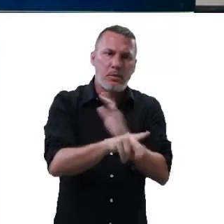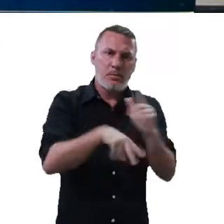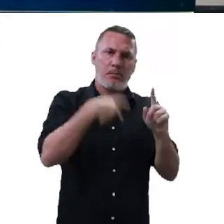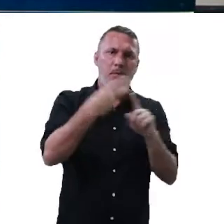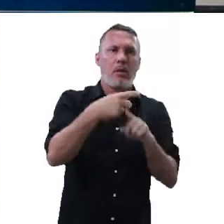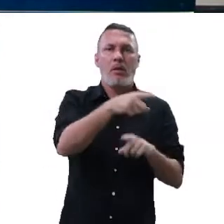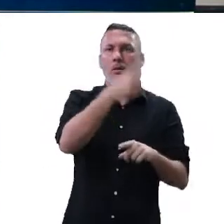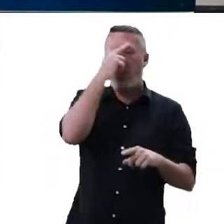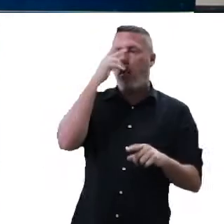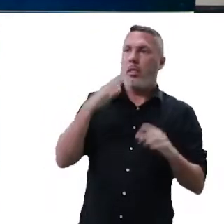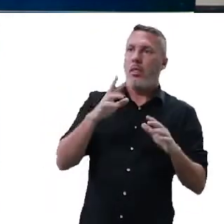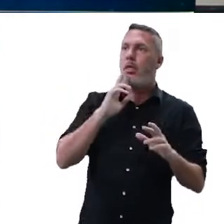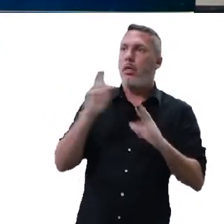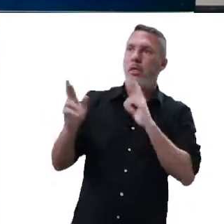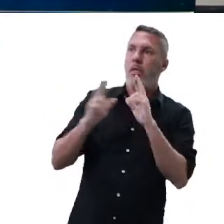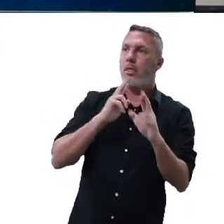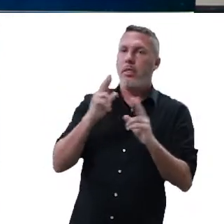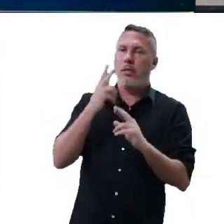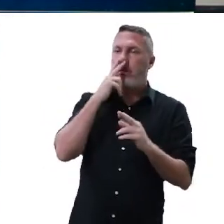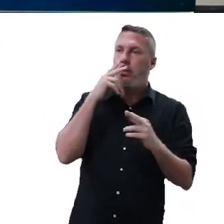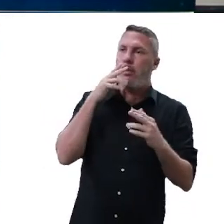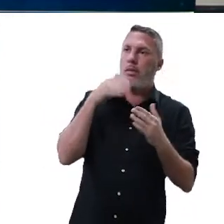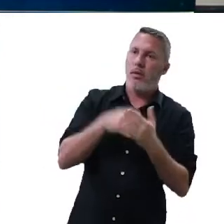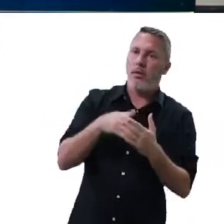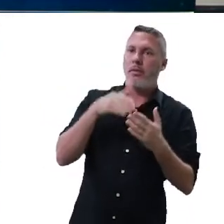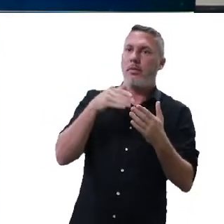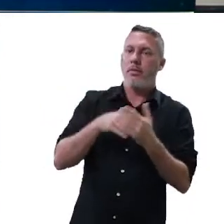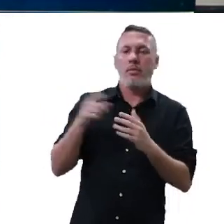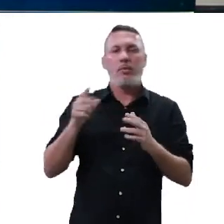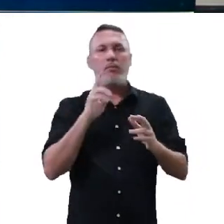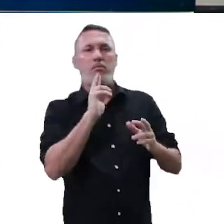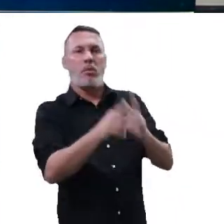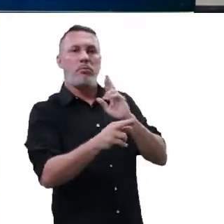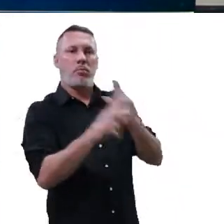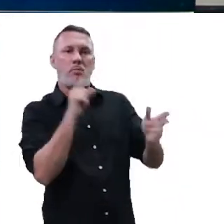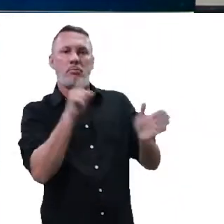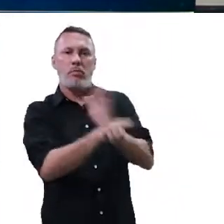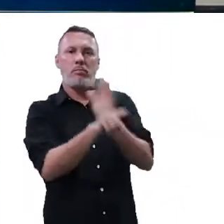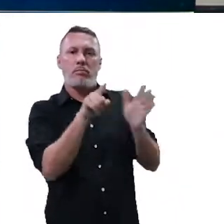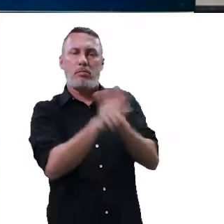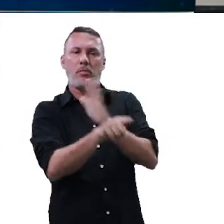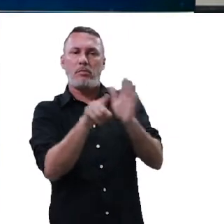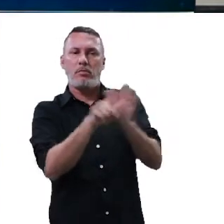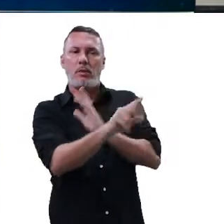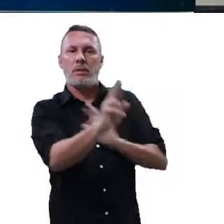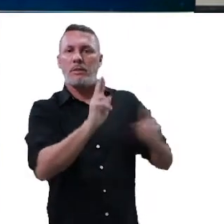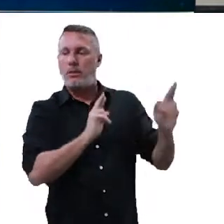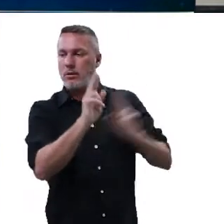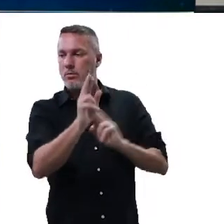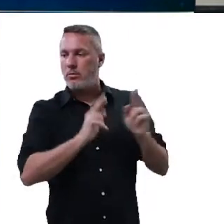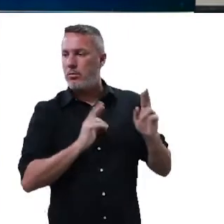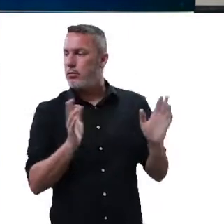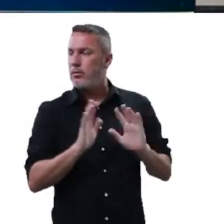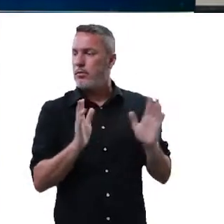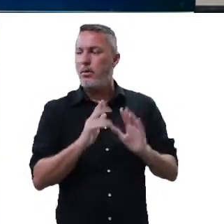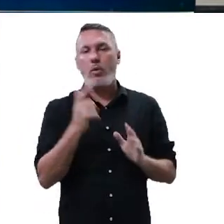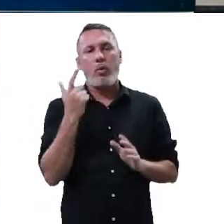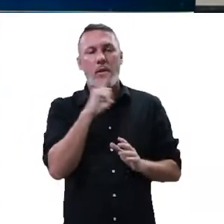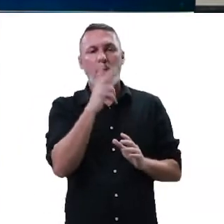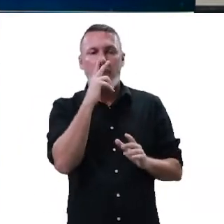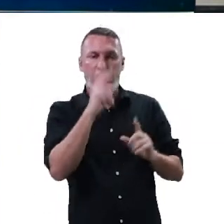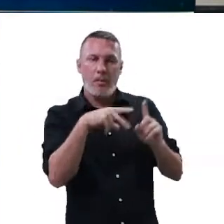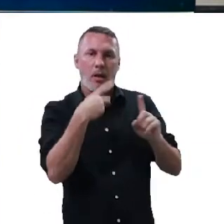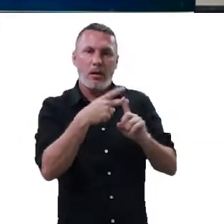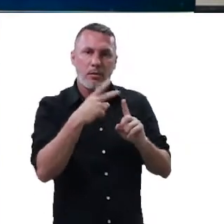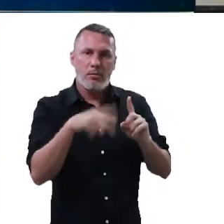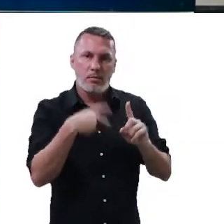e nesse sentido ele desestabilizava um pouco ali o seu interlocutor e fazer com que aquela própria pessoa que perguntou